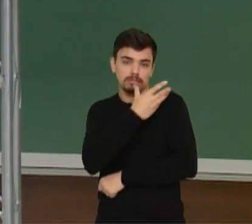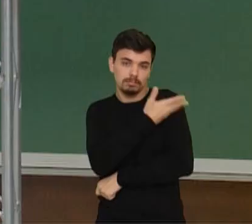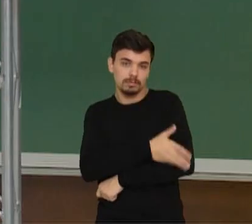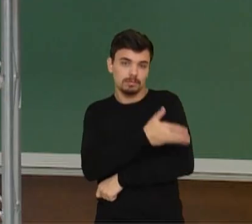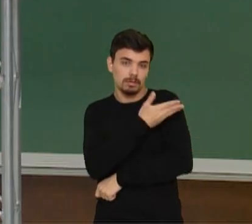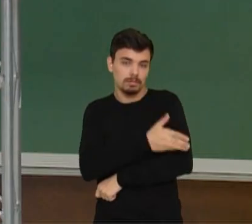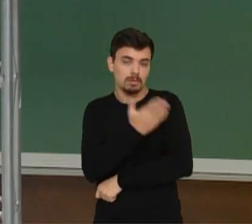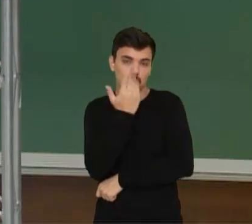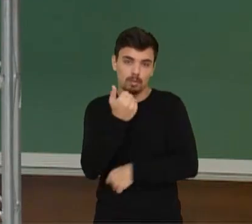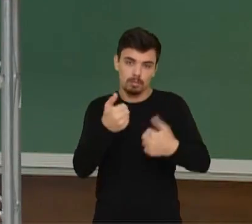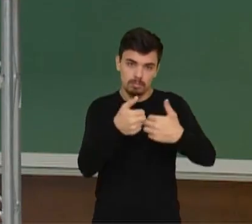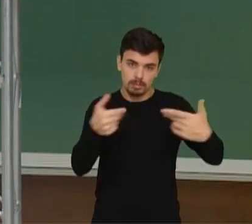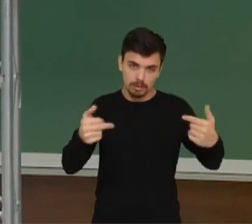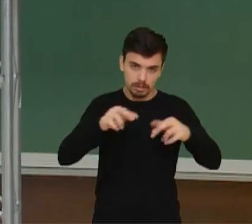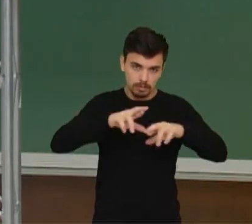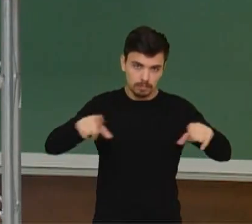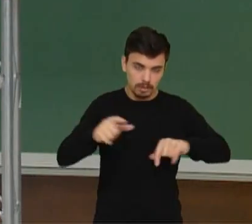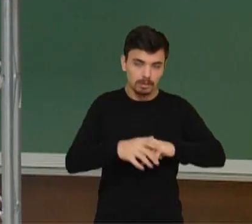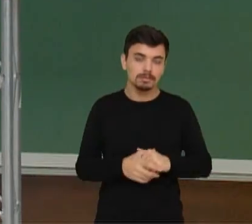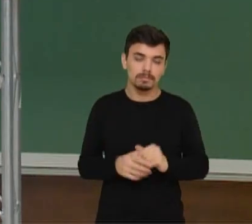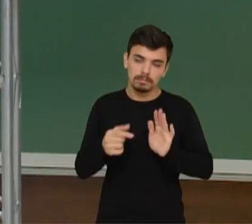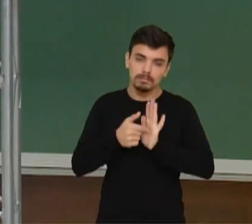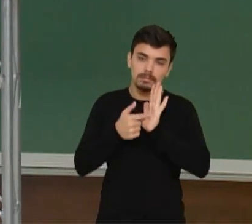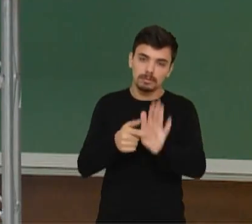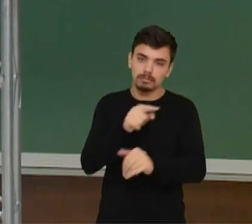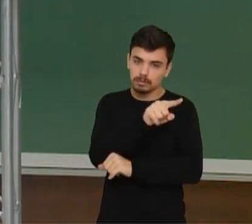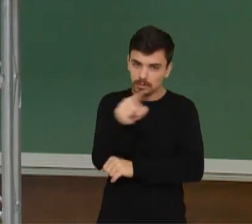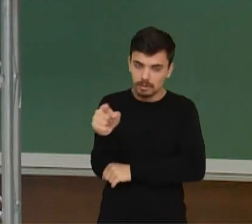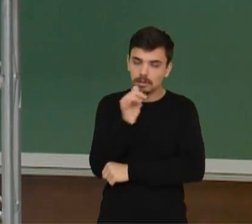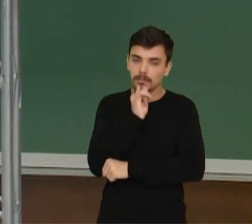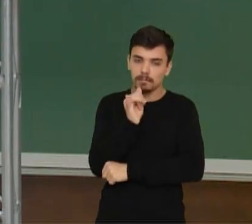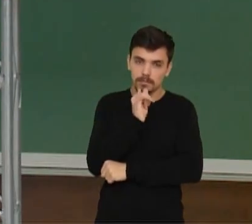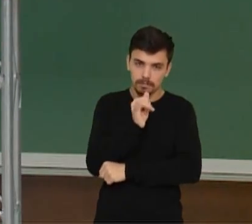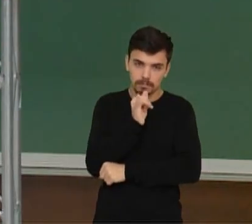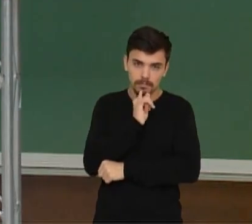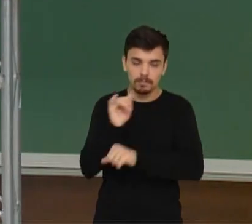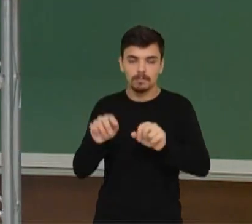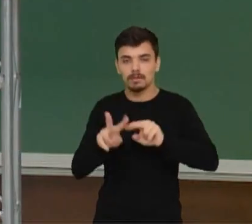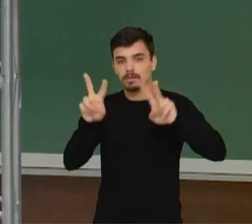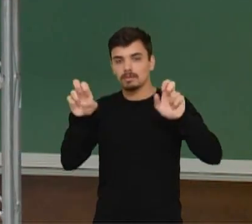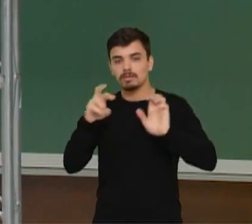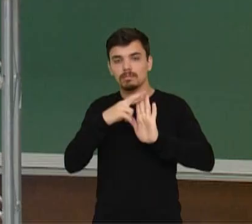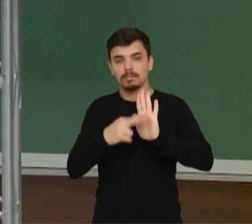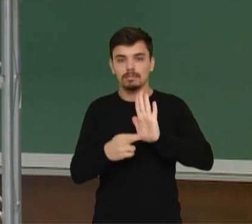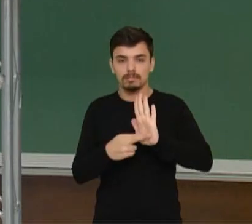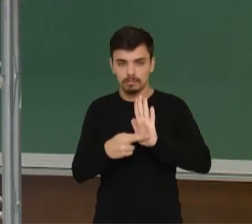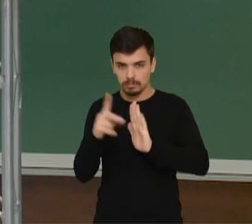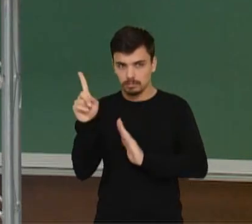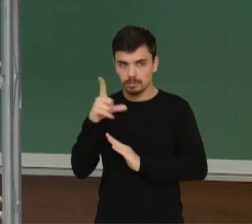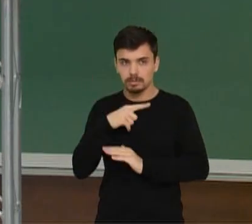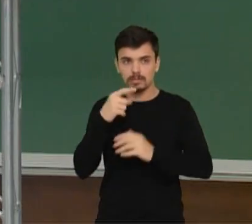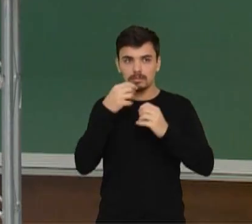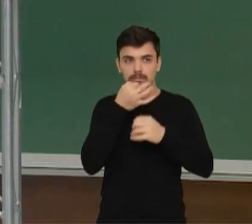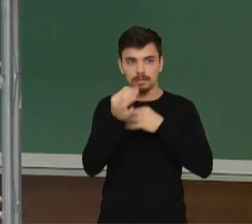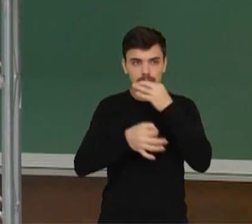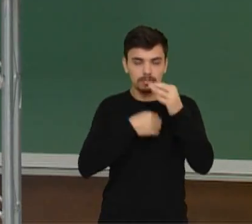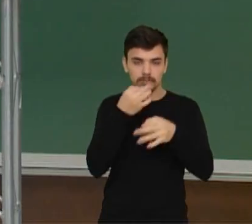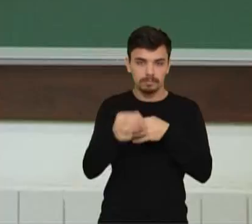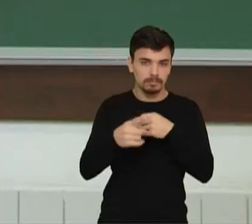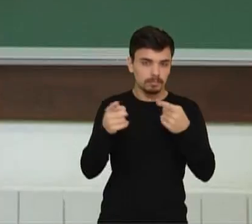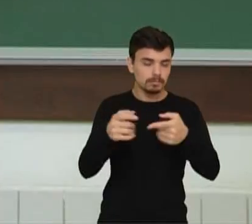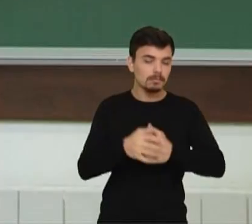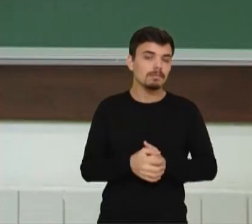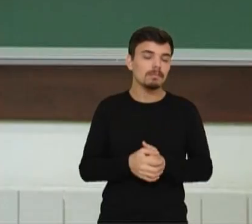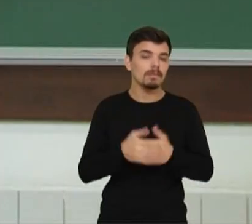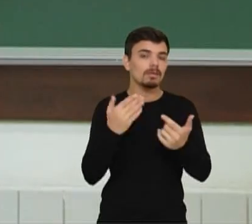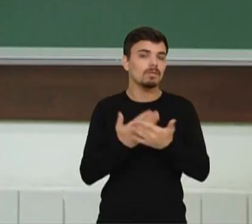coisas diferentes, por exemplo, tá? Então, mostrando aqui um exemplo dessa regrinha e desse princípio de Gauss que eu comentei para vocês. Então, na aula de